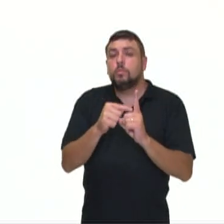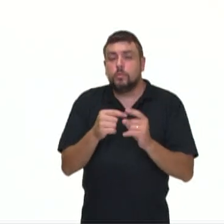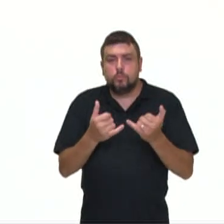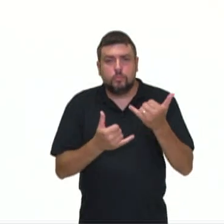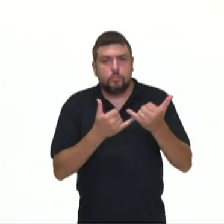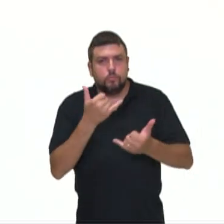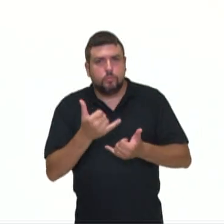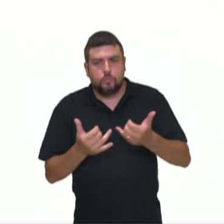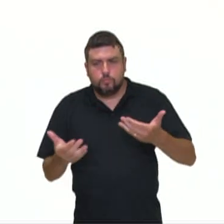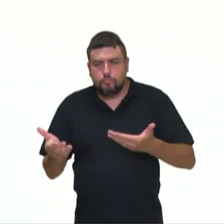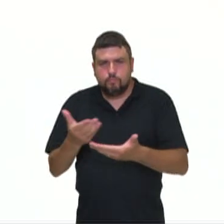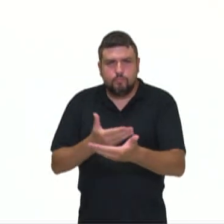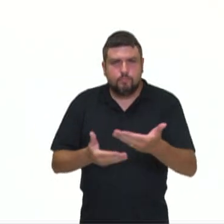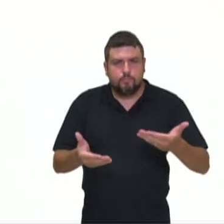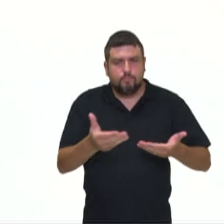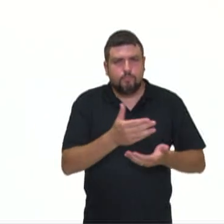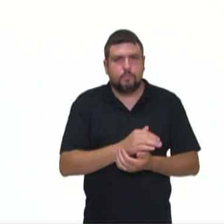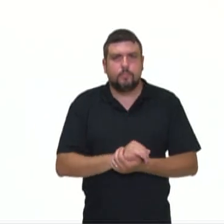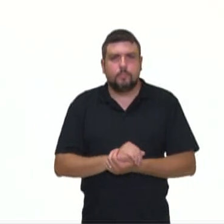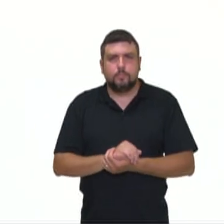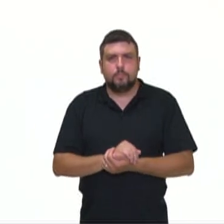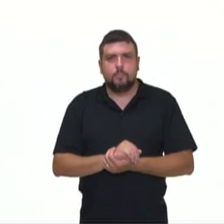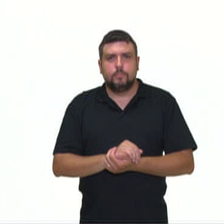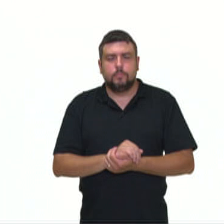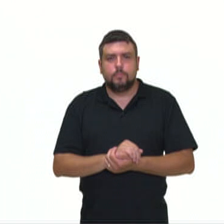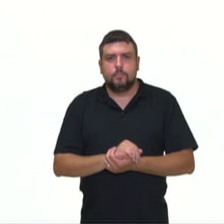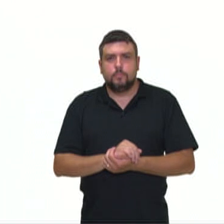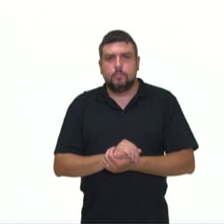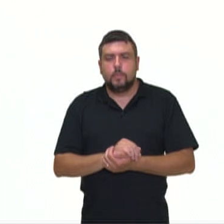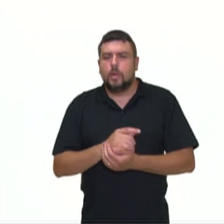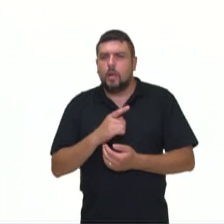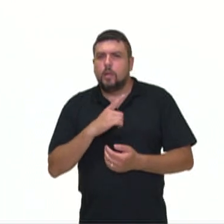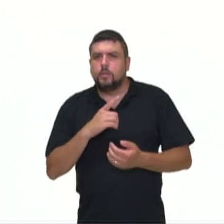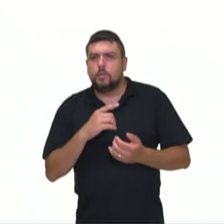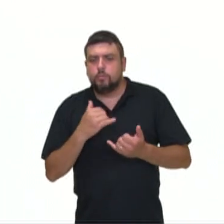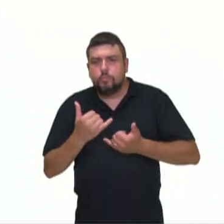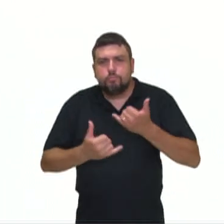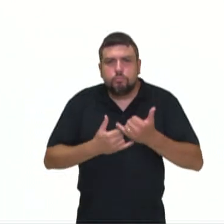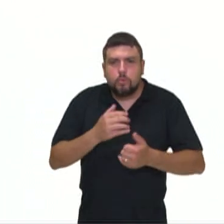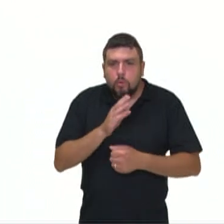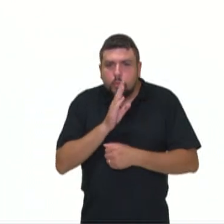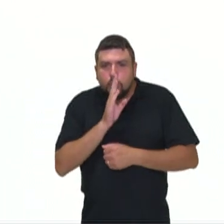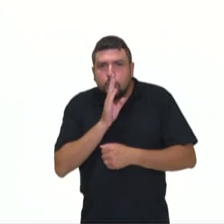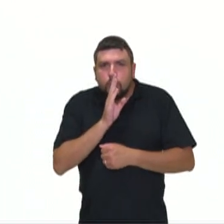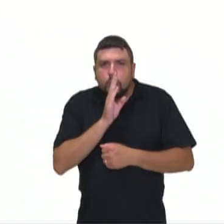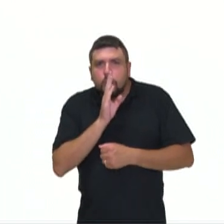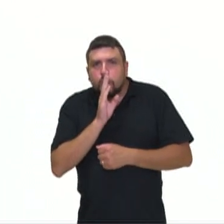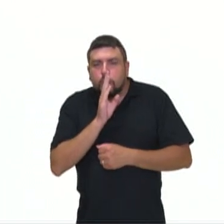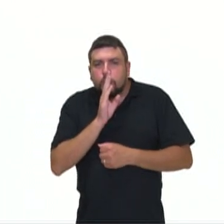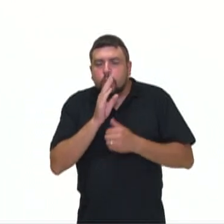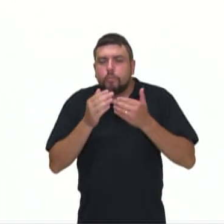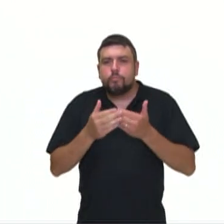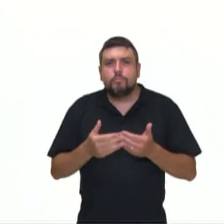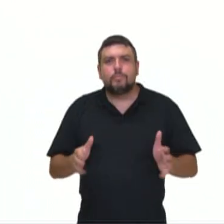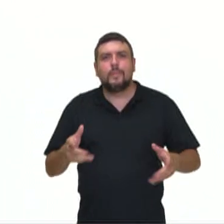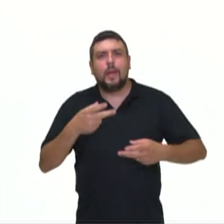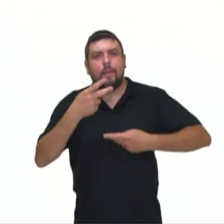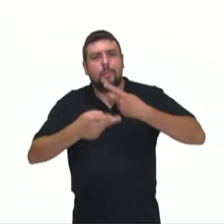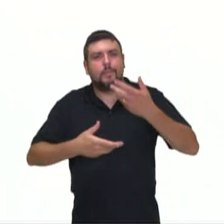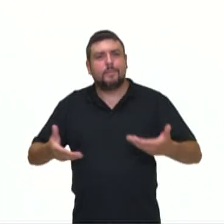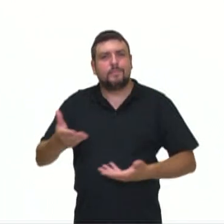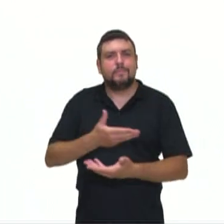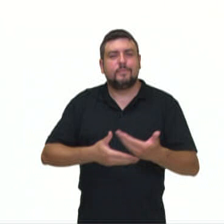Cooperativos. Dentre eles, hoje nós vamos falar dos jogos de quebra-gelo e de integração. Também